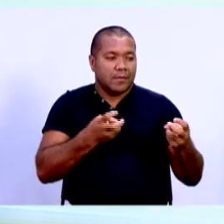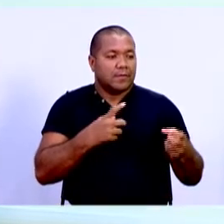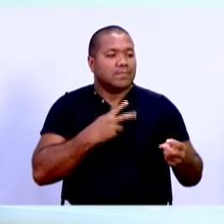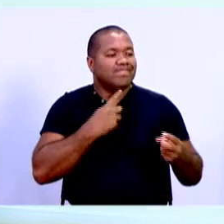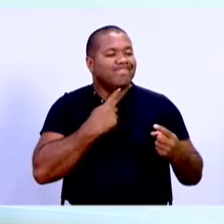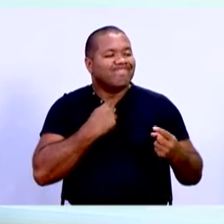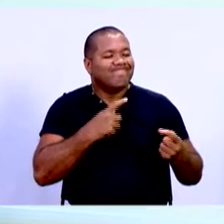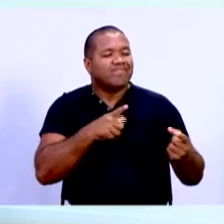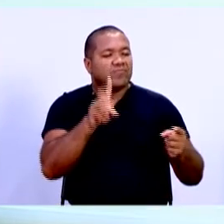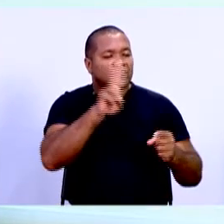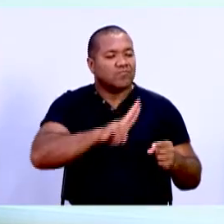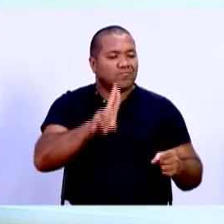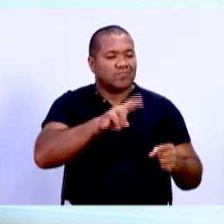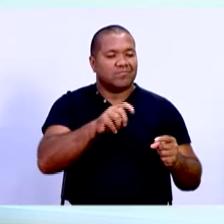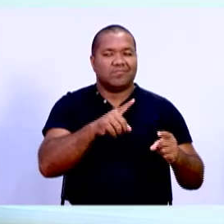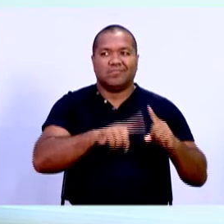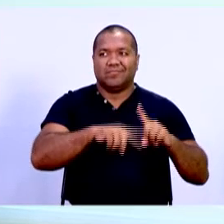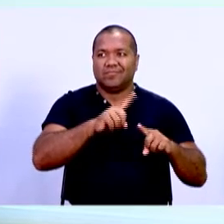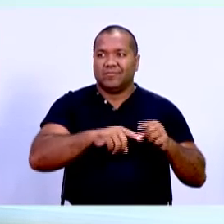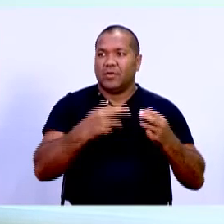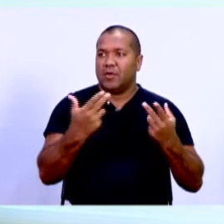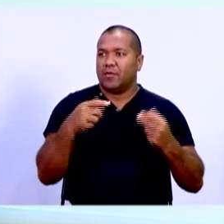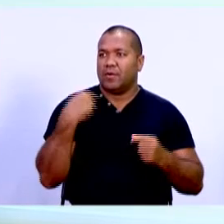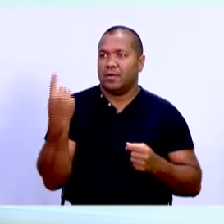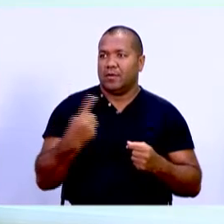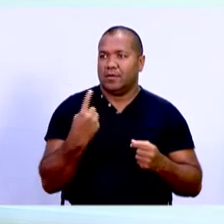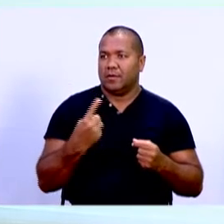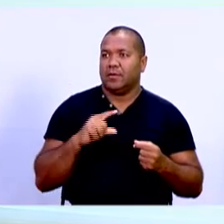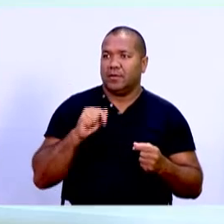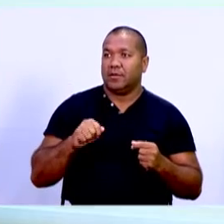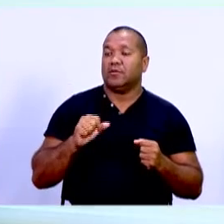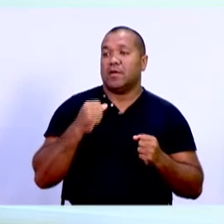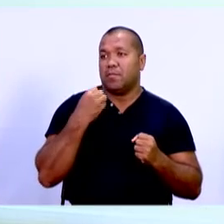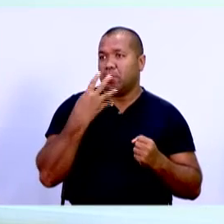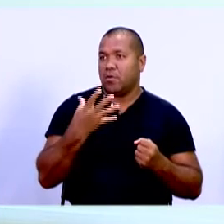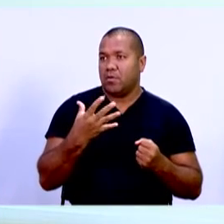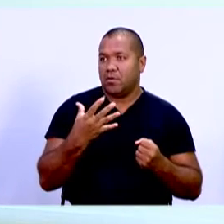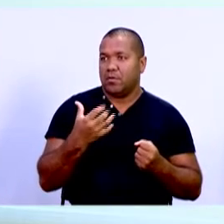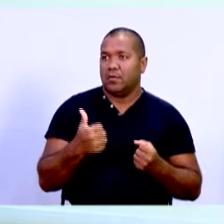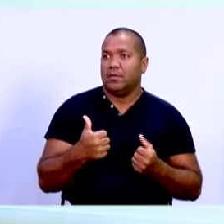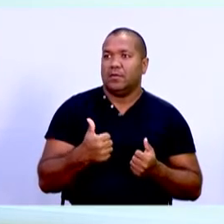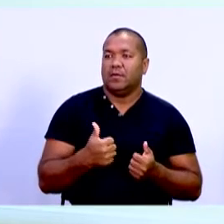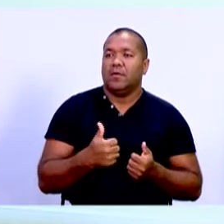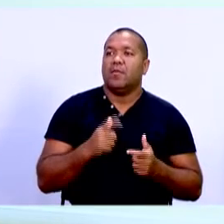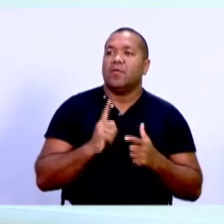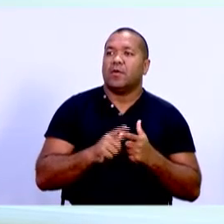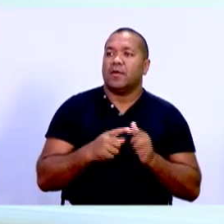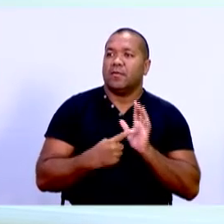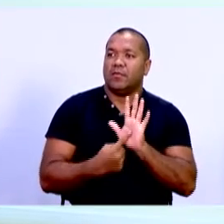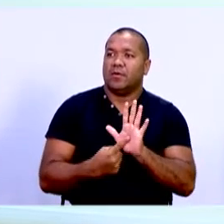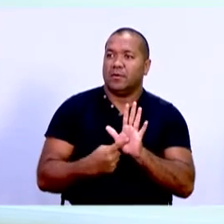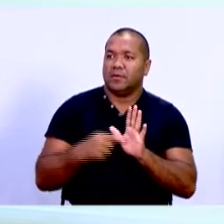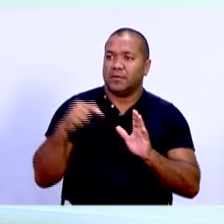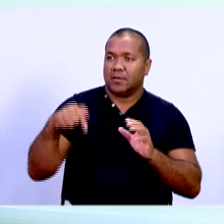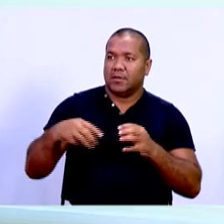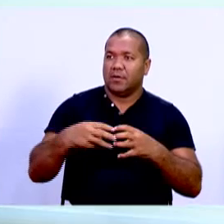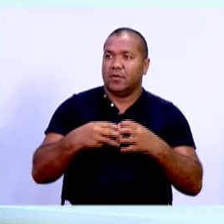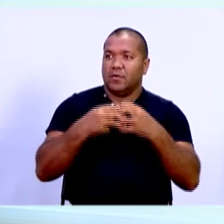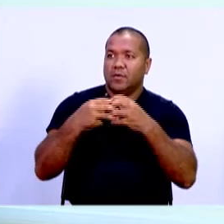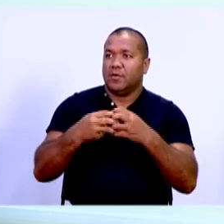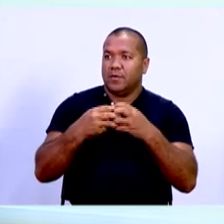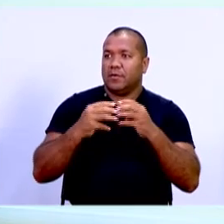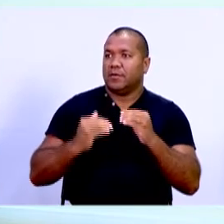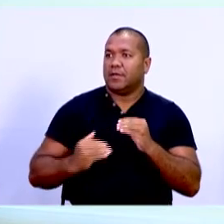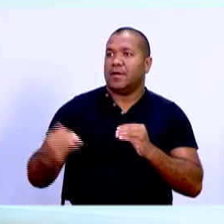em utilizar uma ferramenta semelhante à nossa. Isso é muito positivo, porque mostra que a nossa instituição está um passo